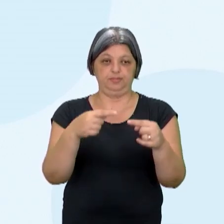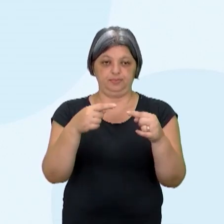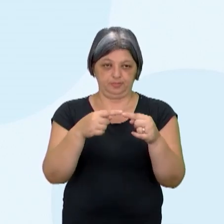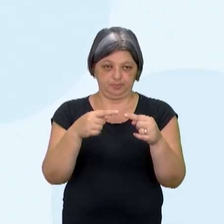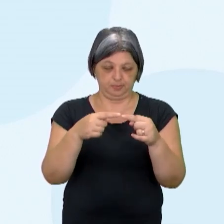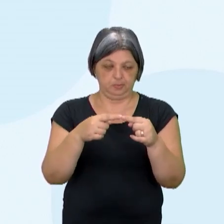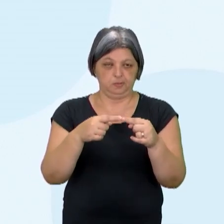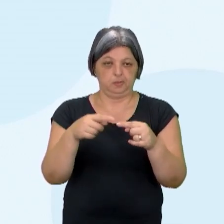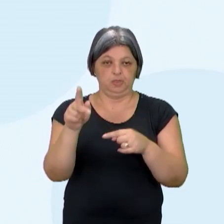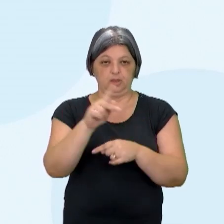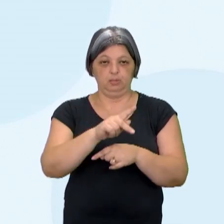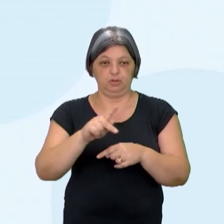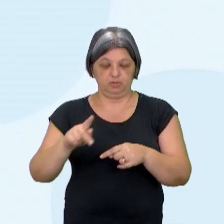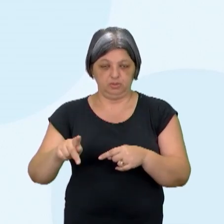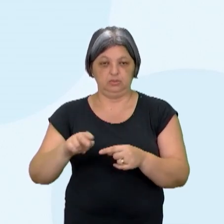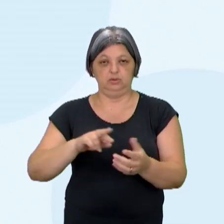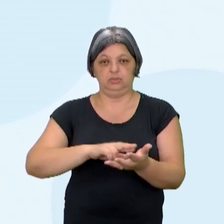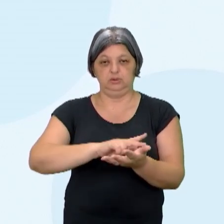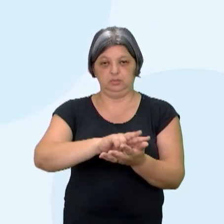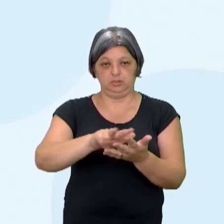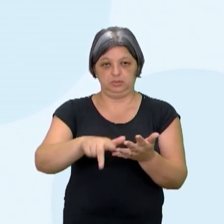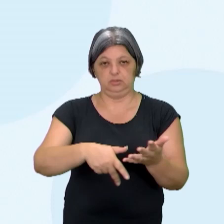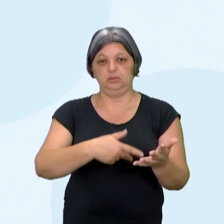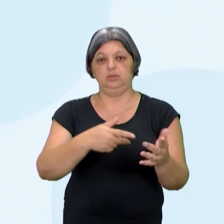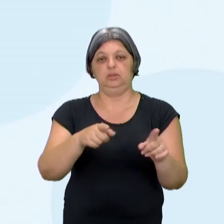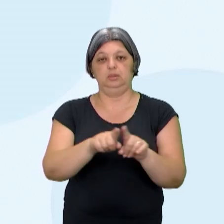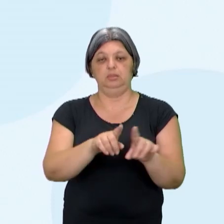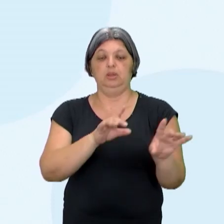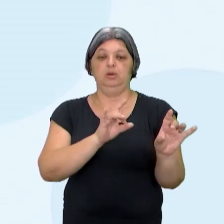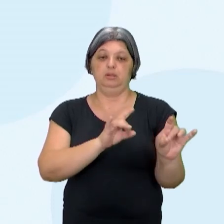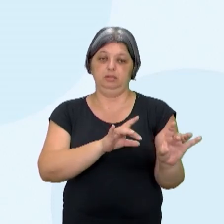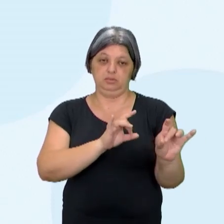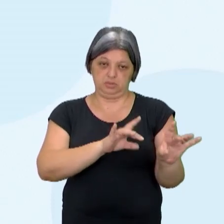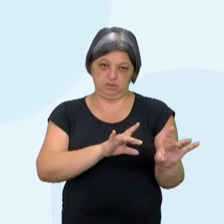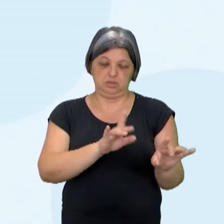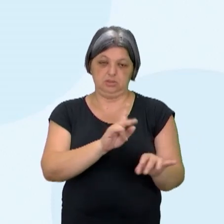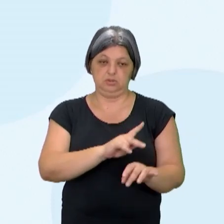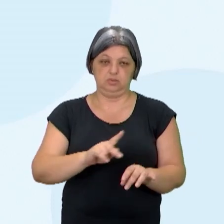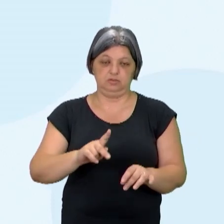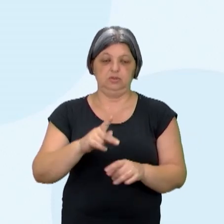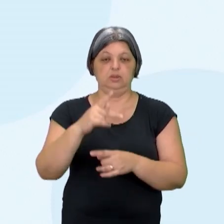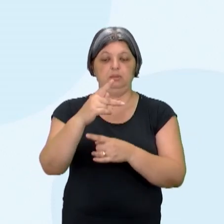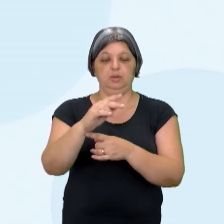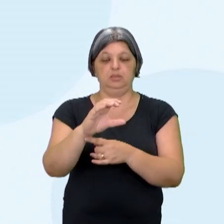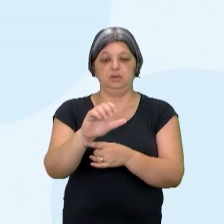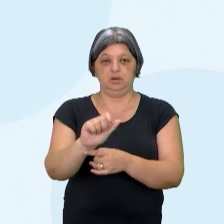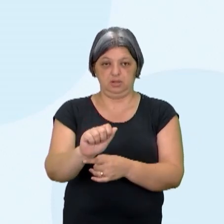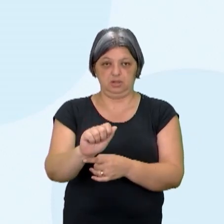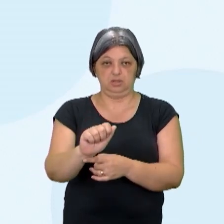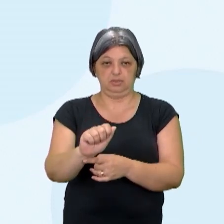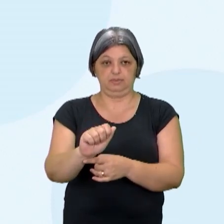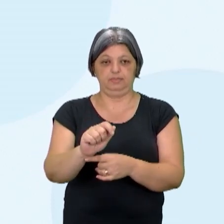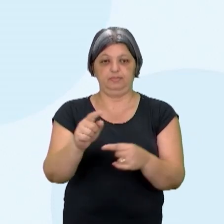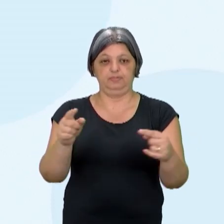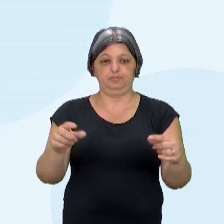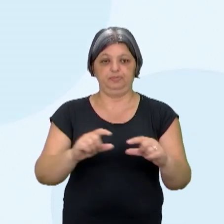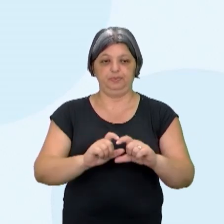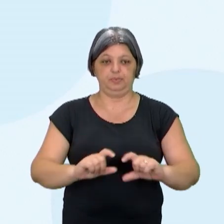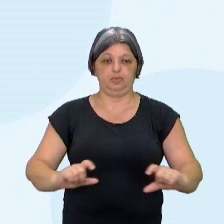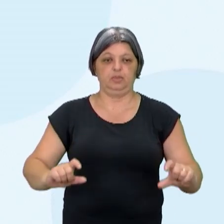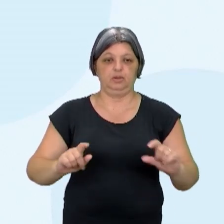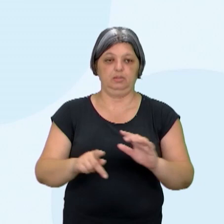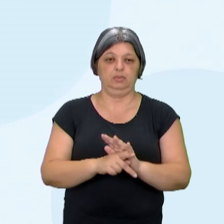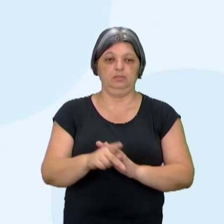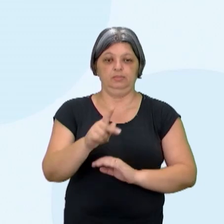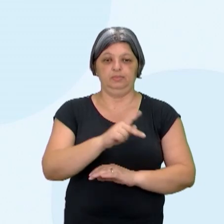parte diversificada, os especialistas, que por sua vez com o PCA, já com os referências e os